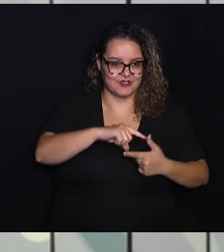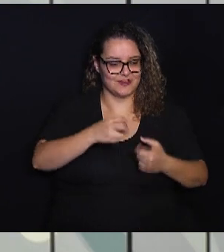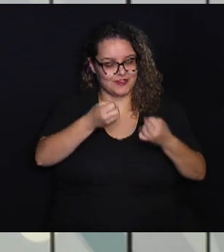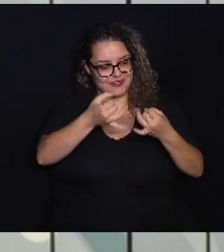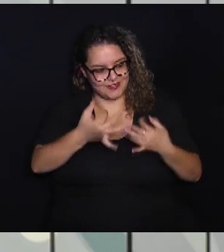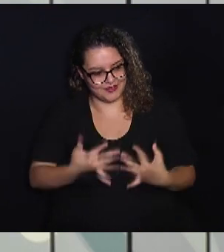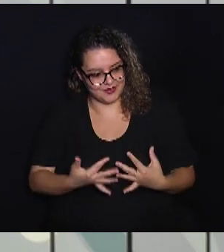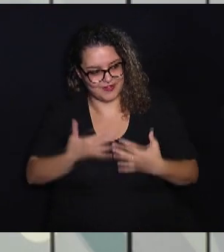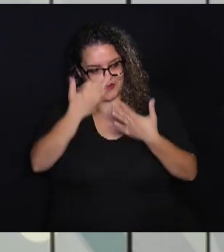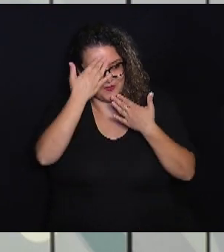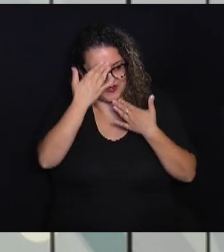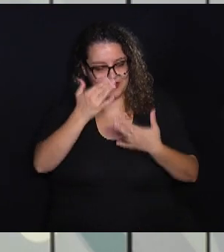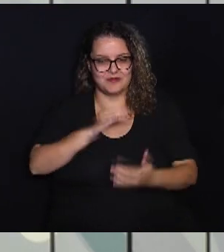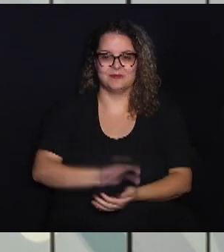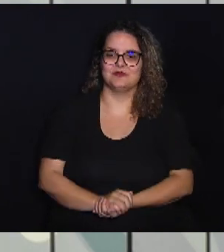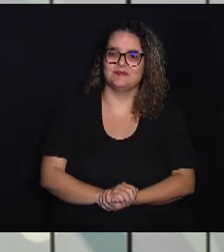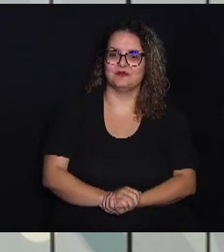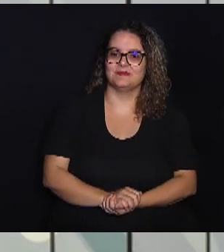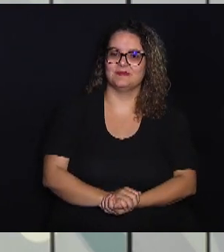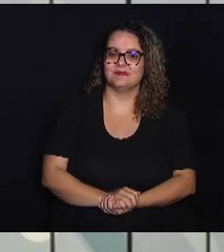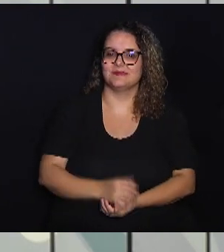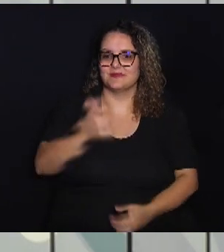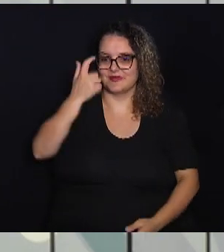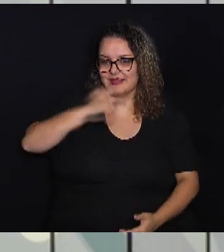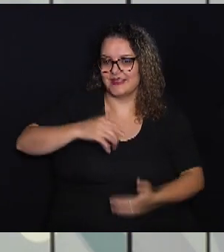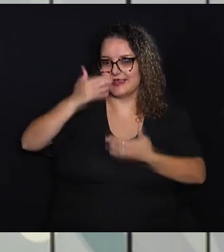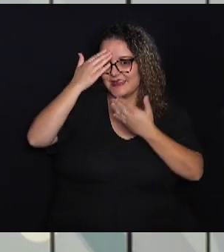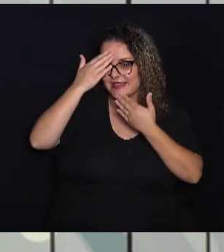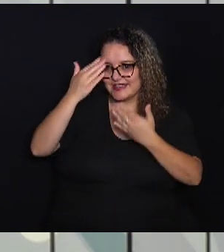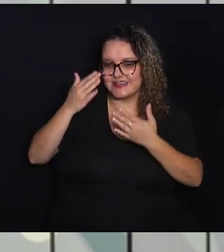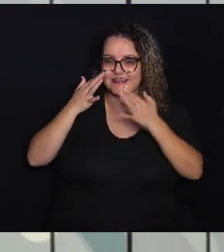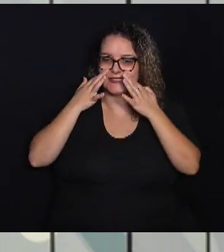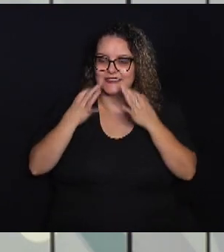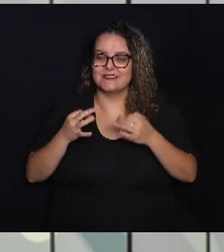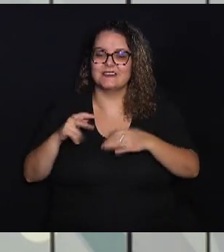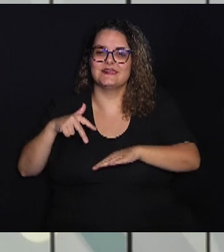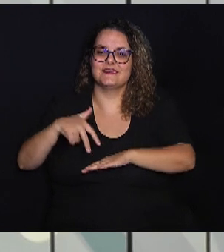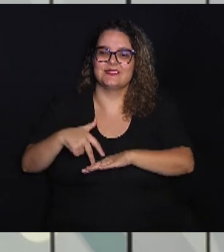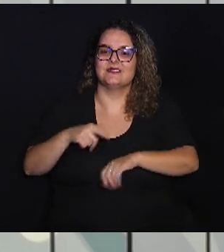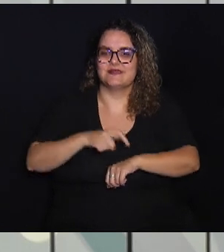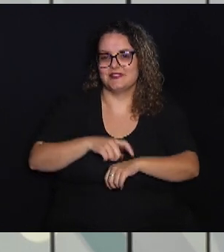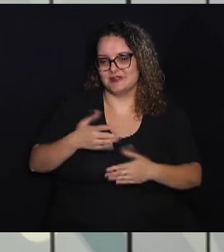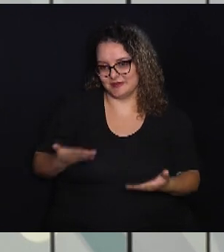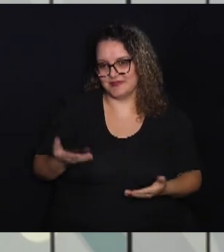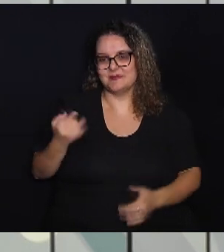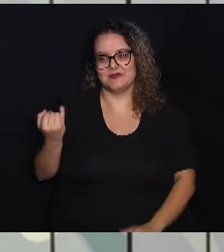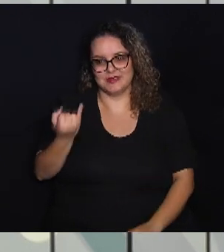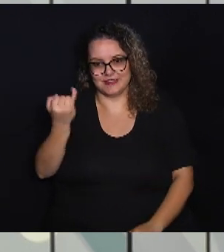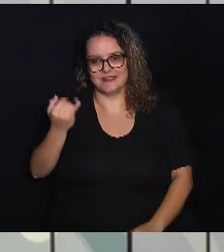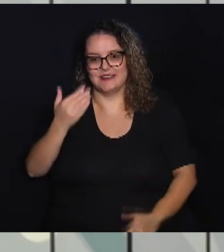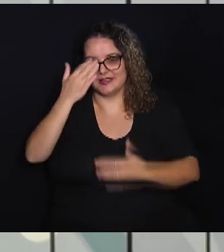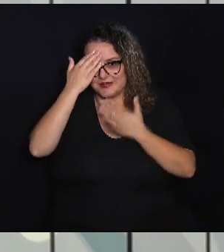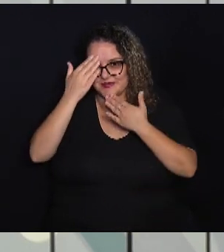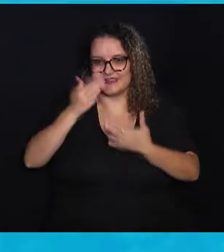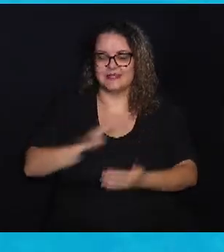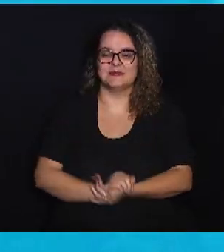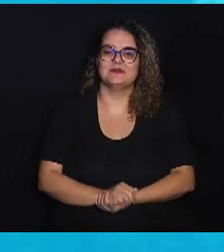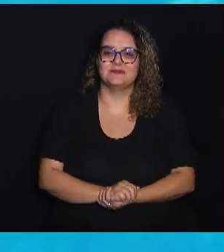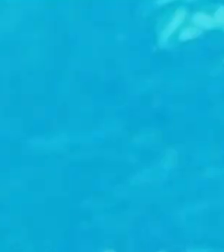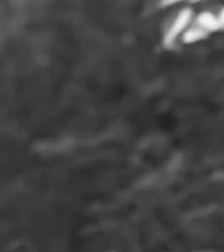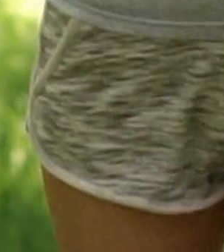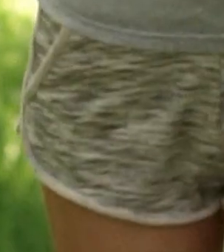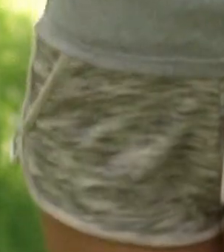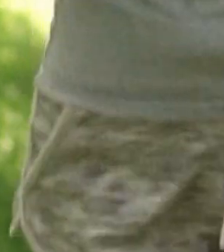no YouTube da TV Câmara Campinas e não se esqueça de nos acompanhar nas redes sociais. Até o próximo Saúde Agora!